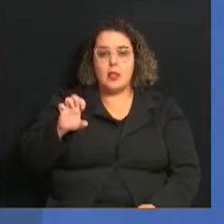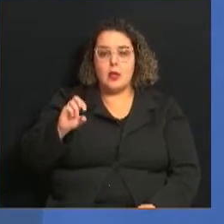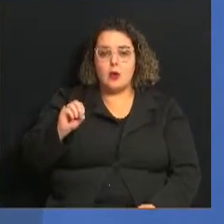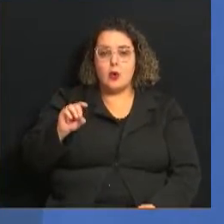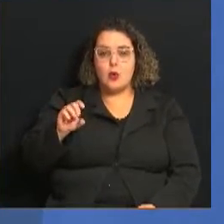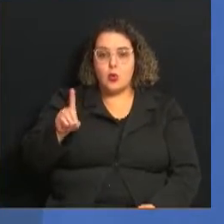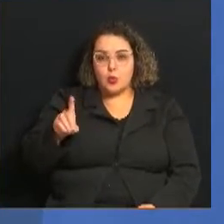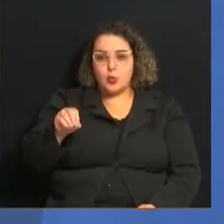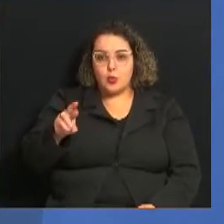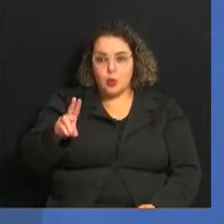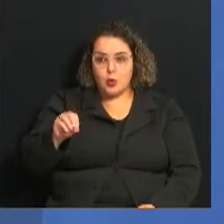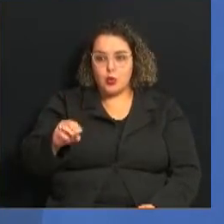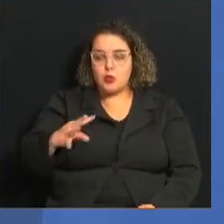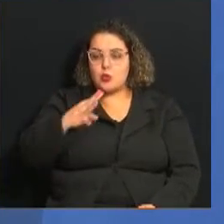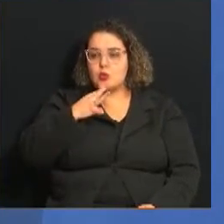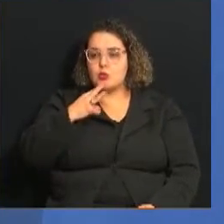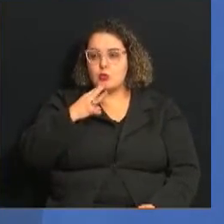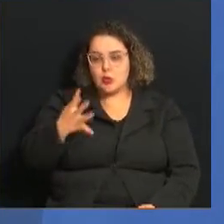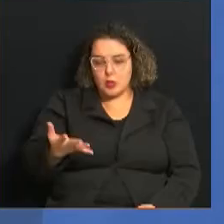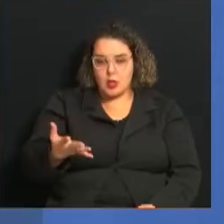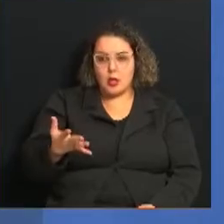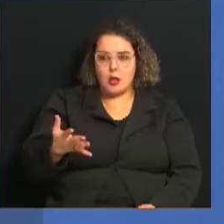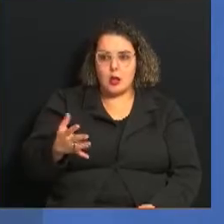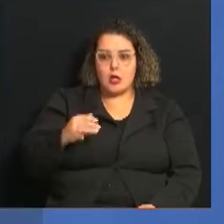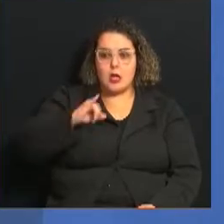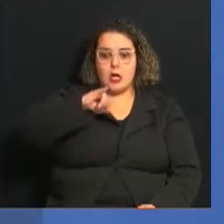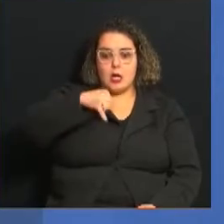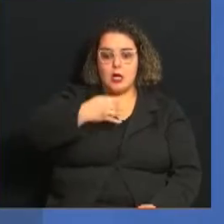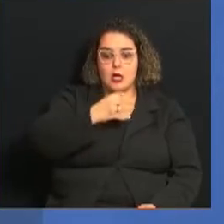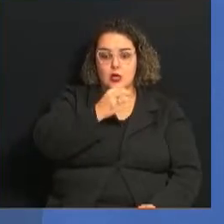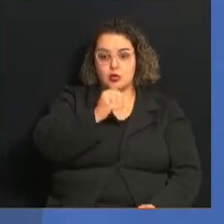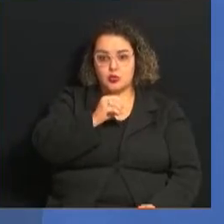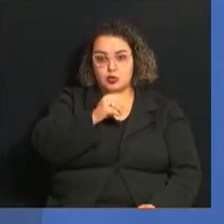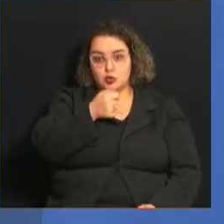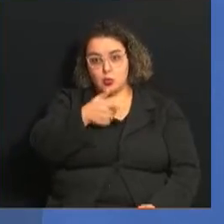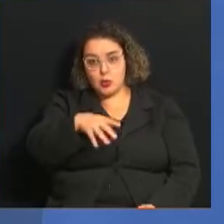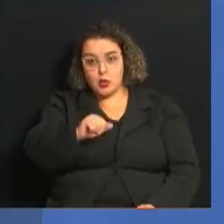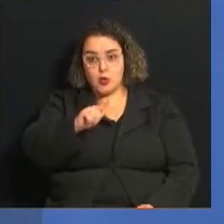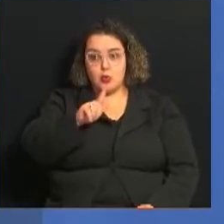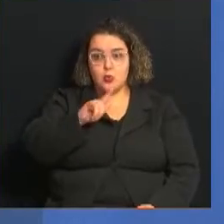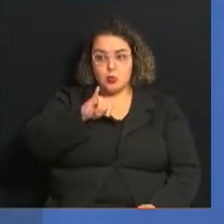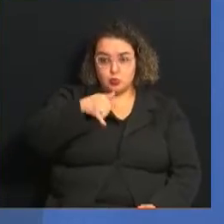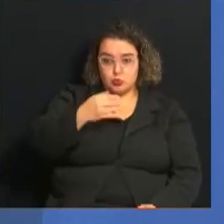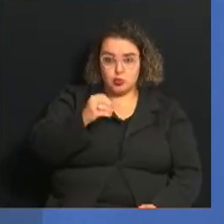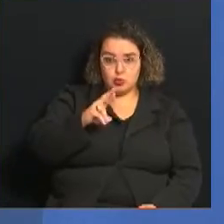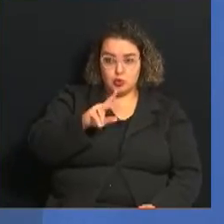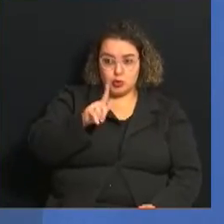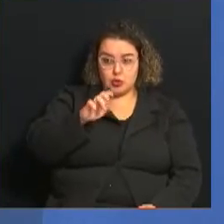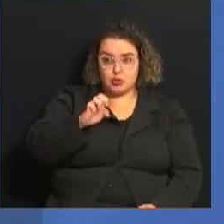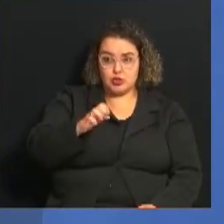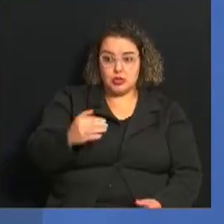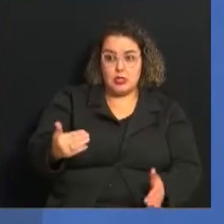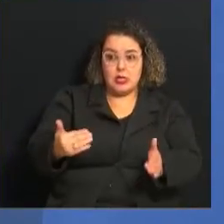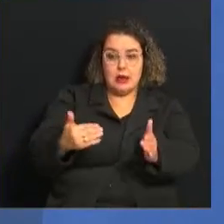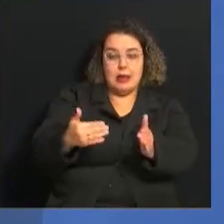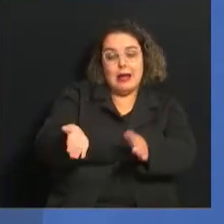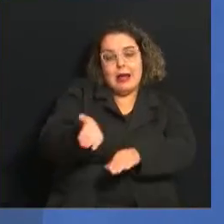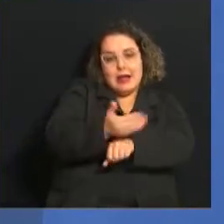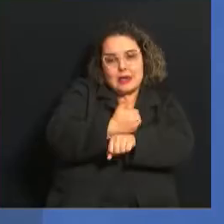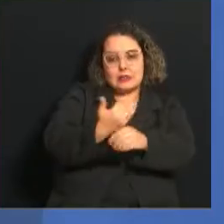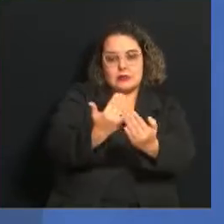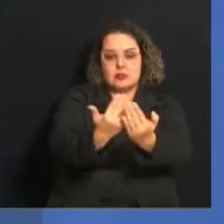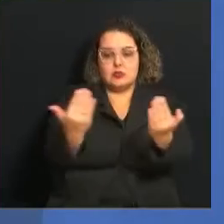conhece ali naquele sentido entre a João Jorge, antes de chegar ao fundo do muro da FEPAS, onde é a entrada da